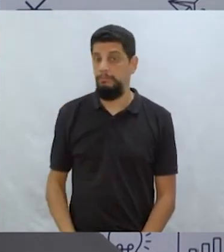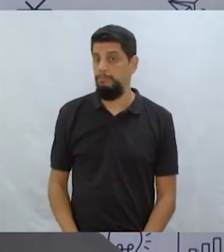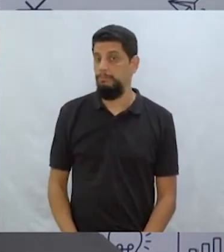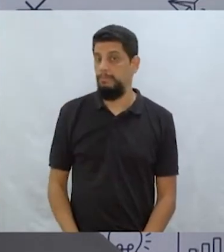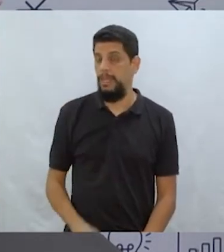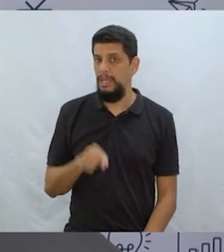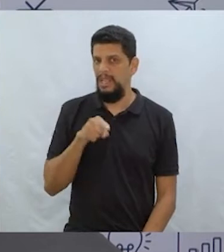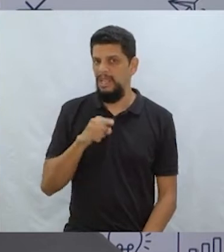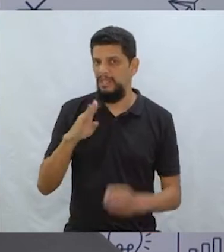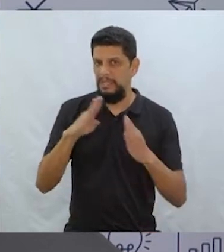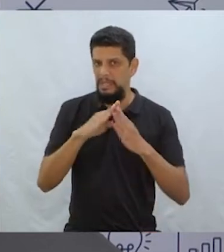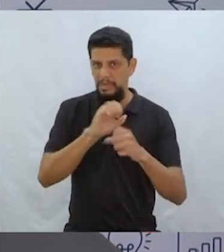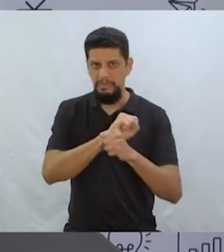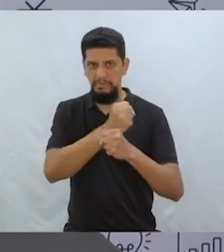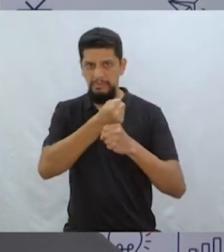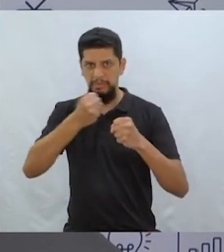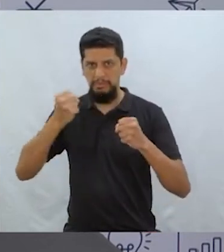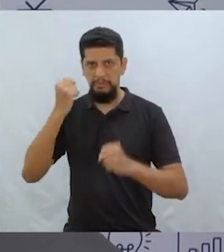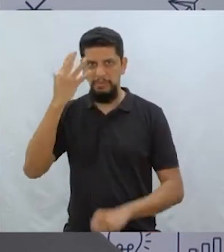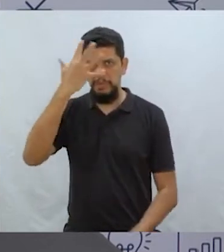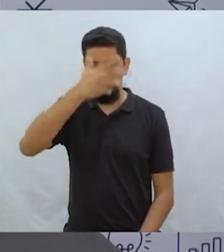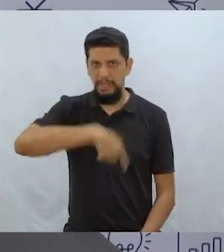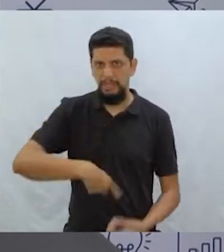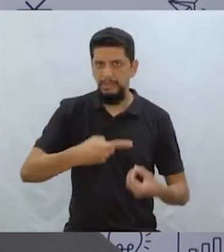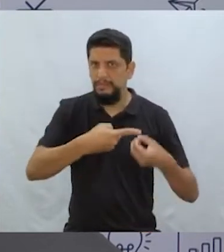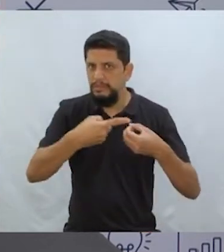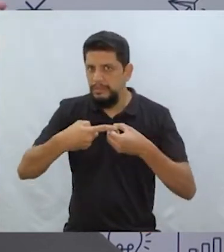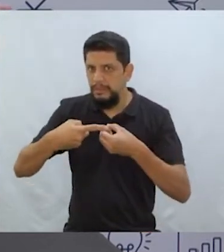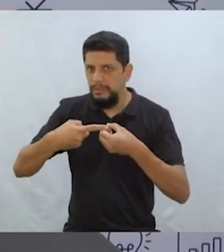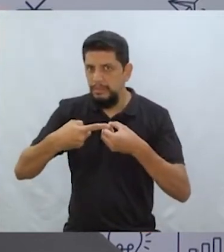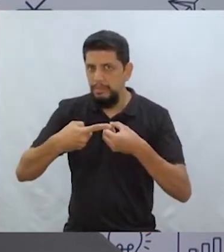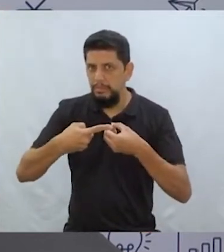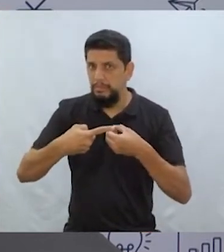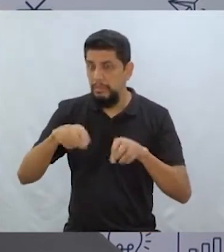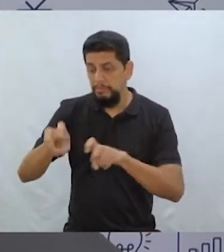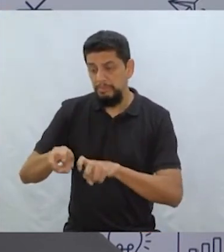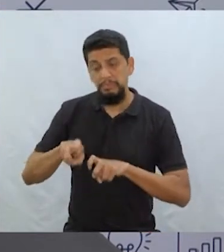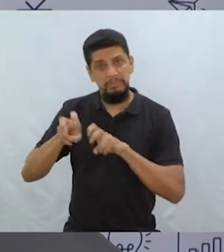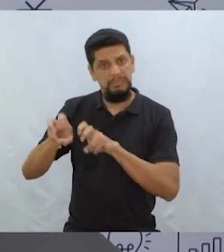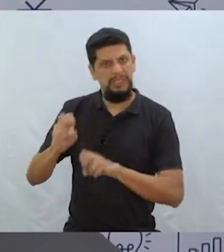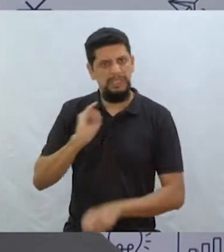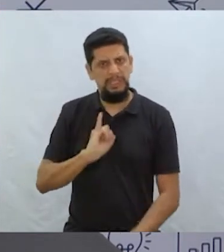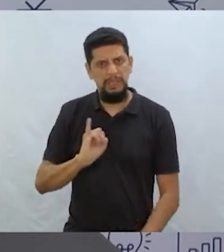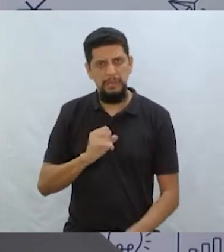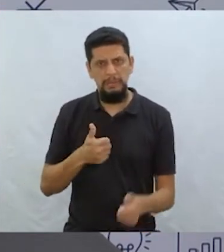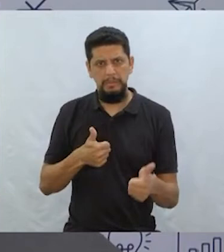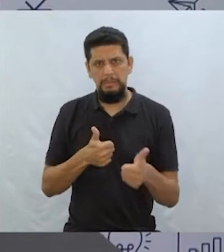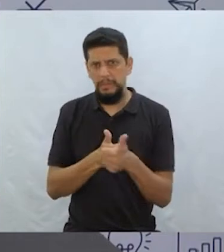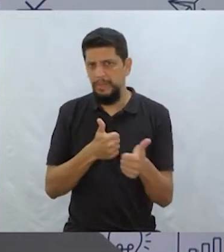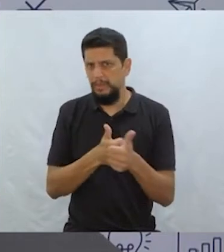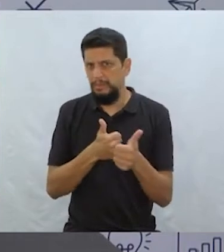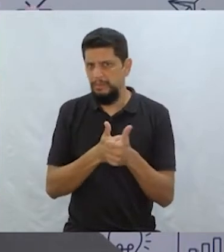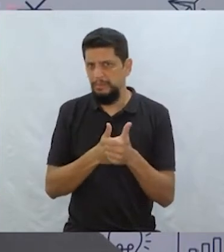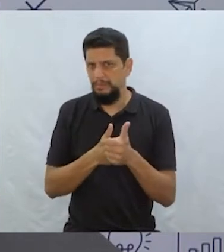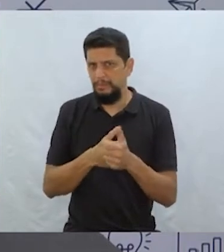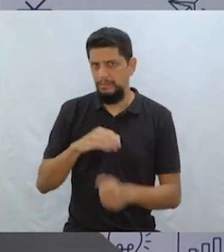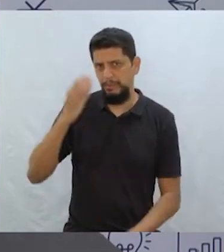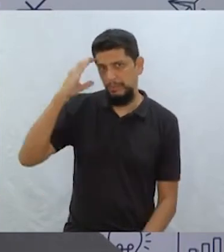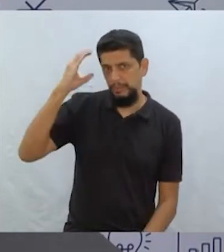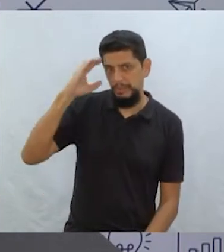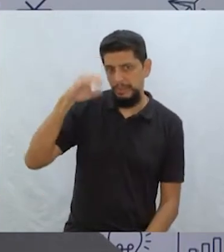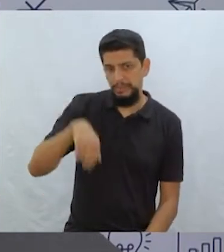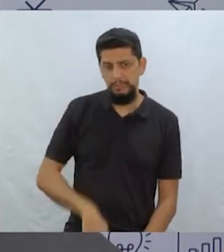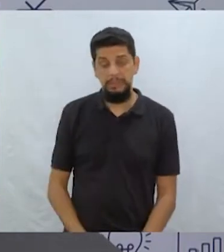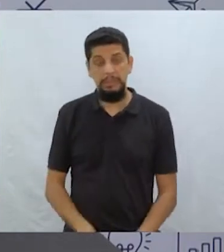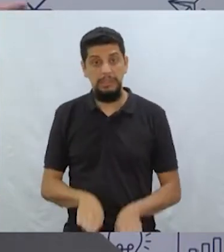antiga e esse Casarão será que é na zona urbana será que é na zona na Rural será que é próximo daqui de onde nós moramos